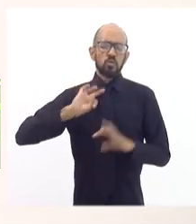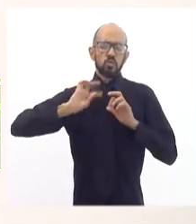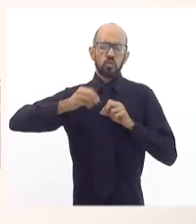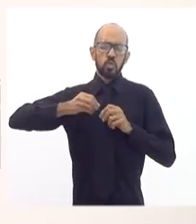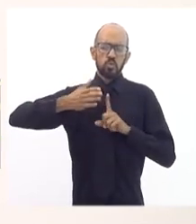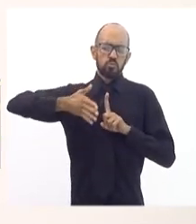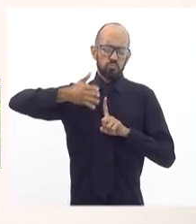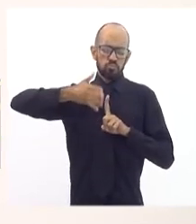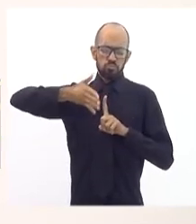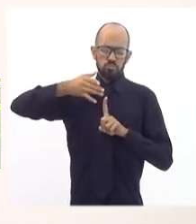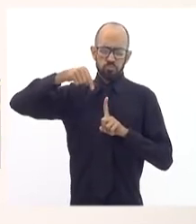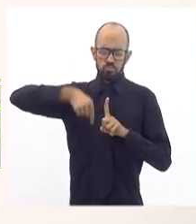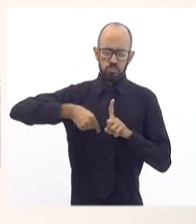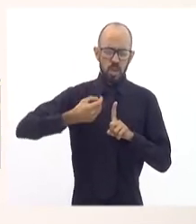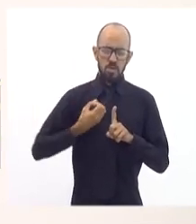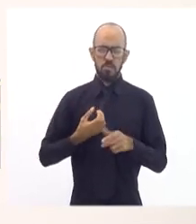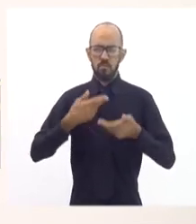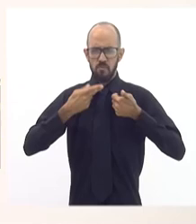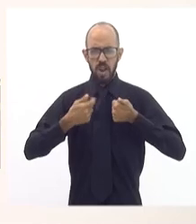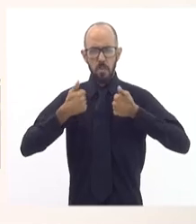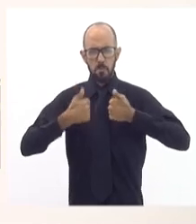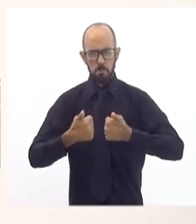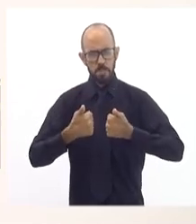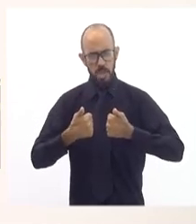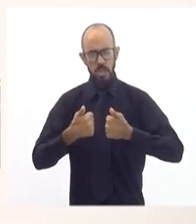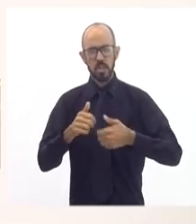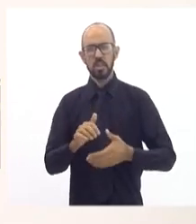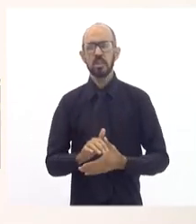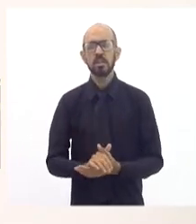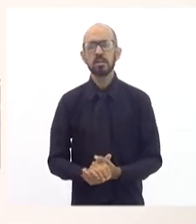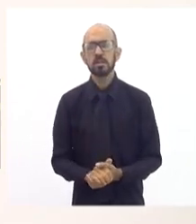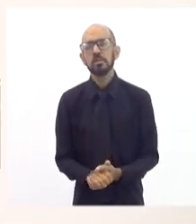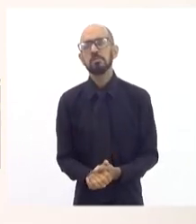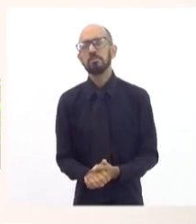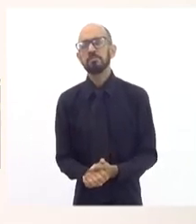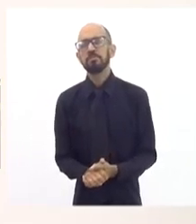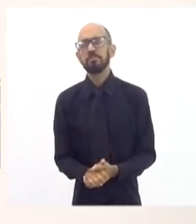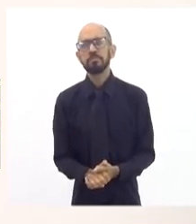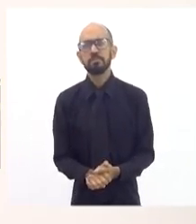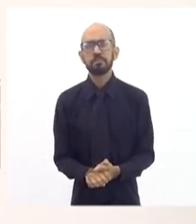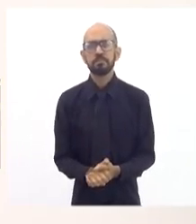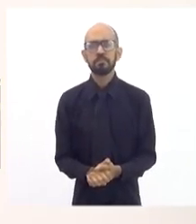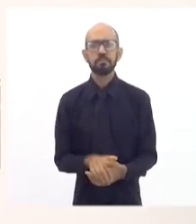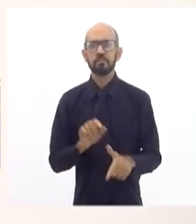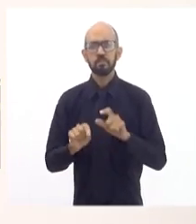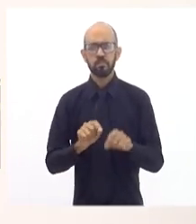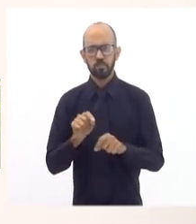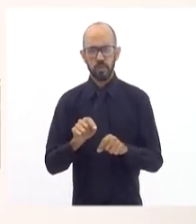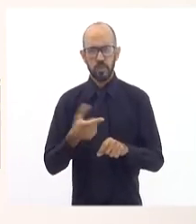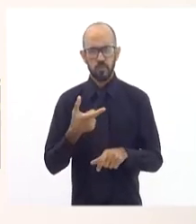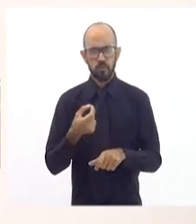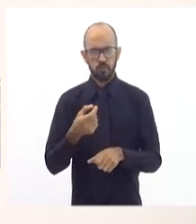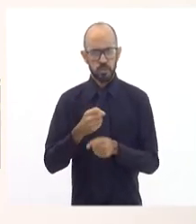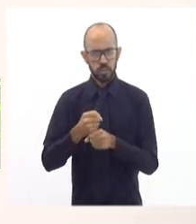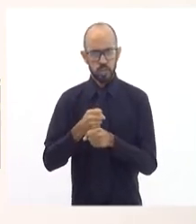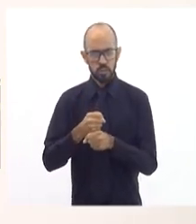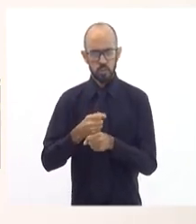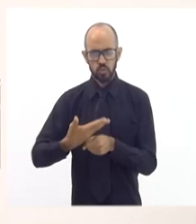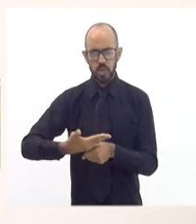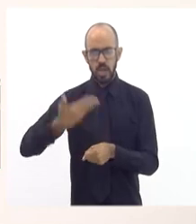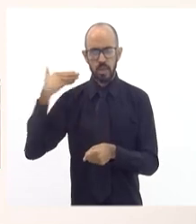Eles foram muito felizes nas suas falas né e há 20 anos atrás